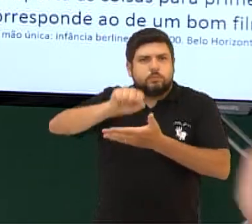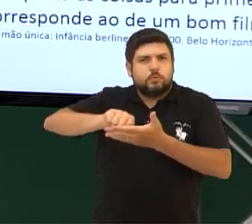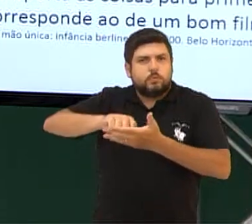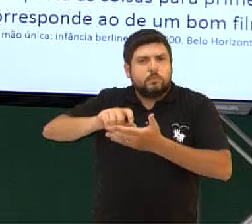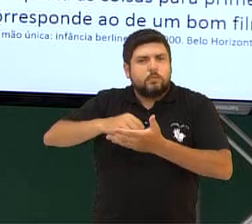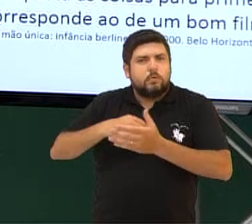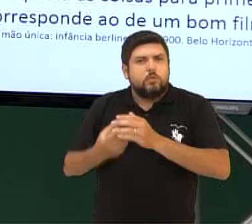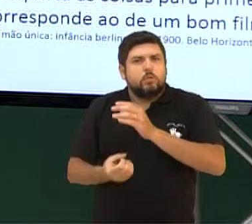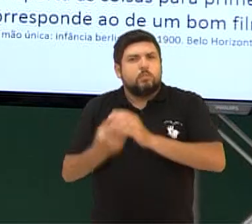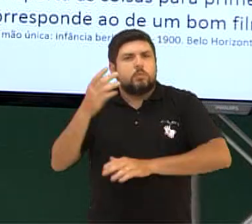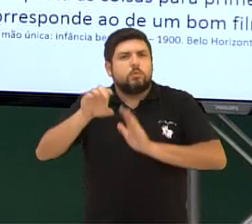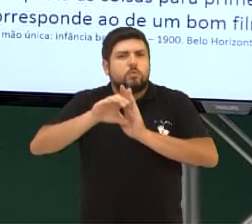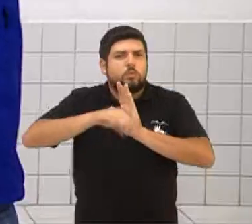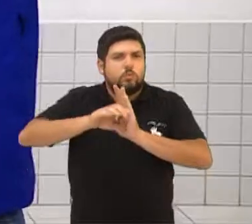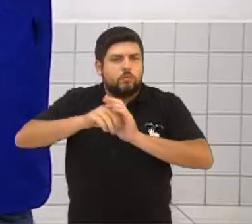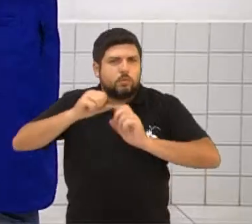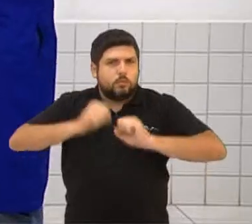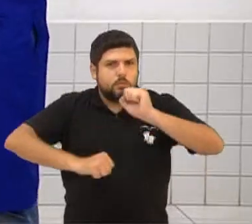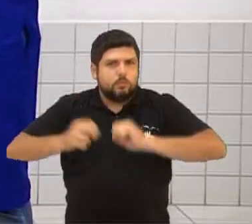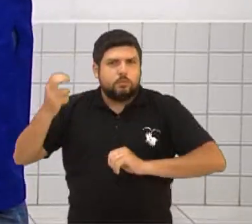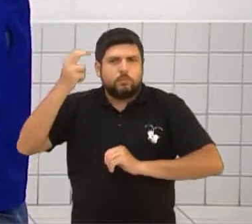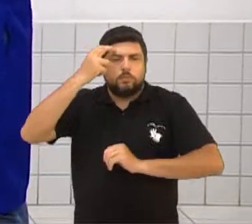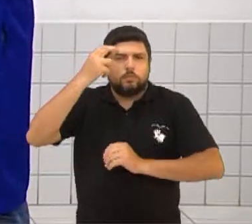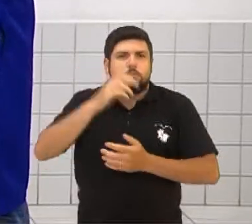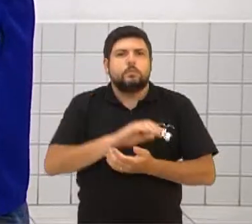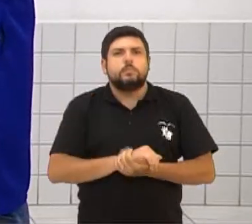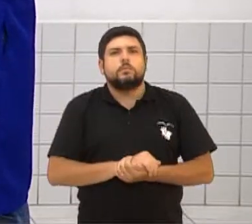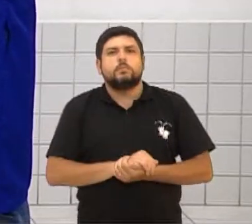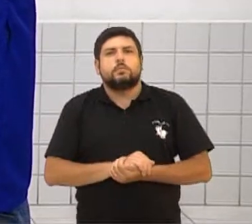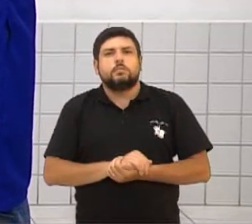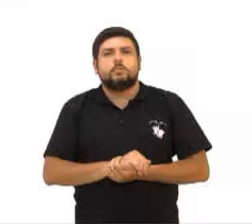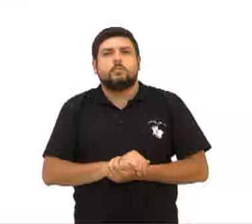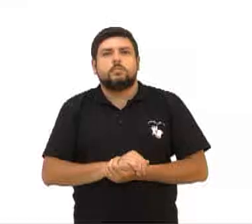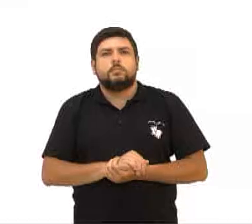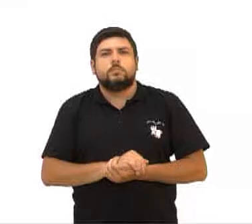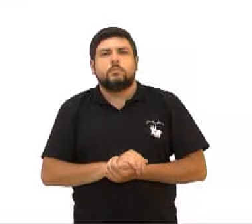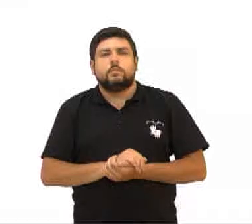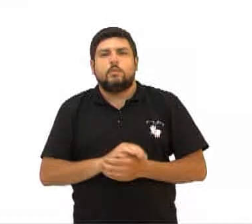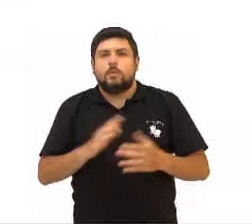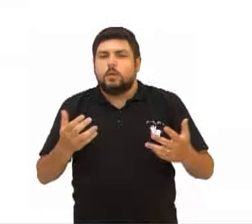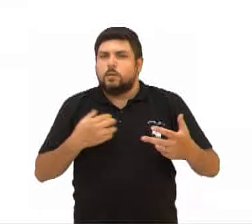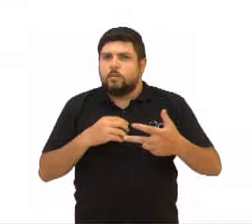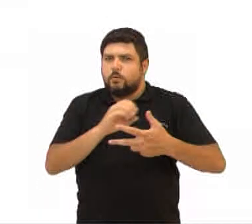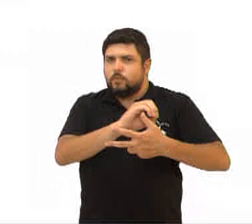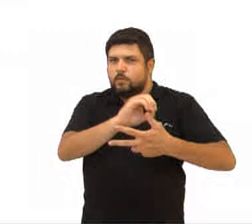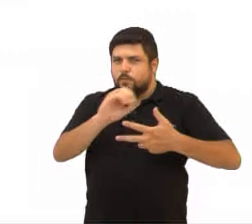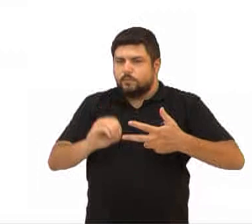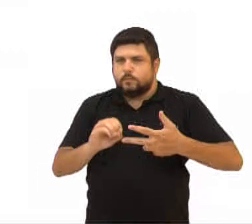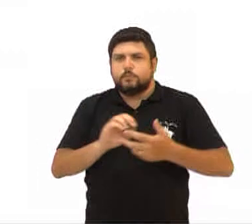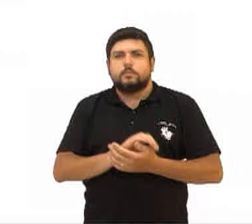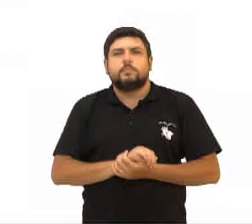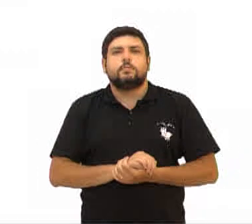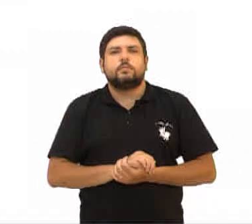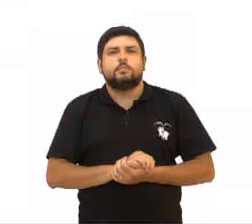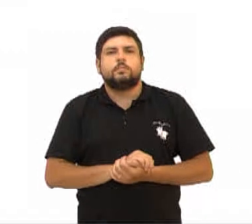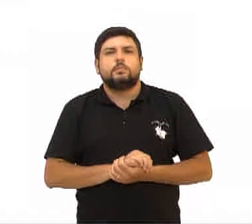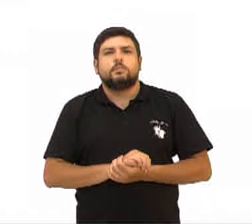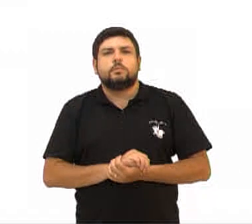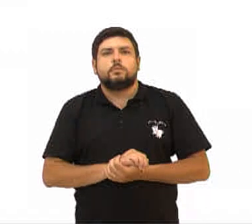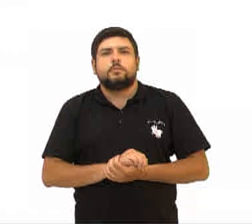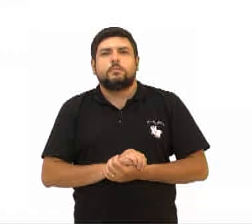até hoje muito estudado, como já falamos. Muito bem. Então, nossa questão de Enem aqui, professor Fábio. Vamos lá então. Questão do Enem,